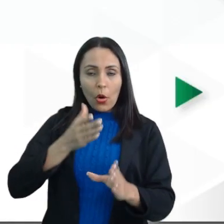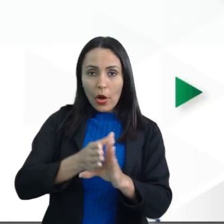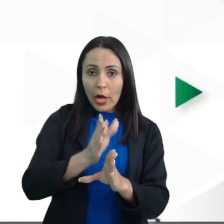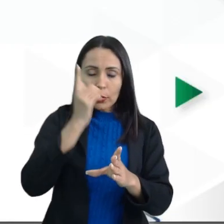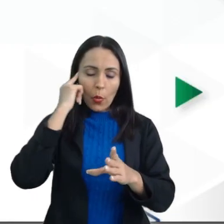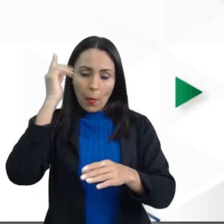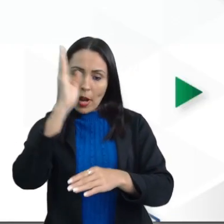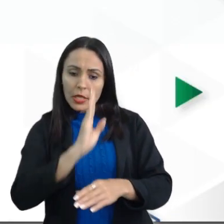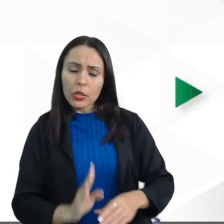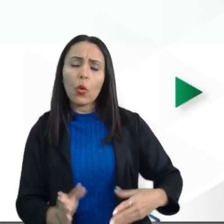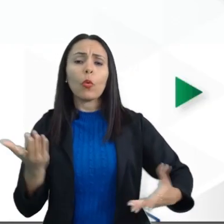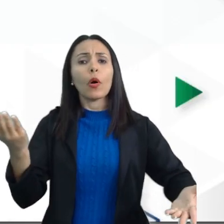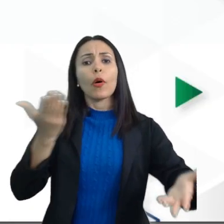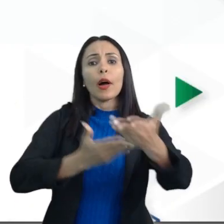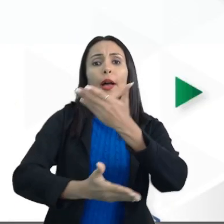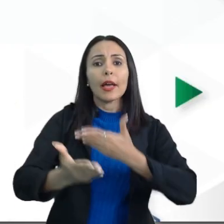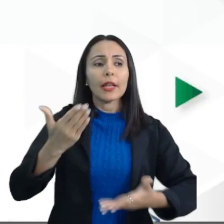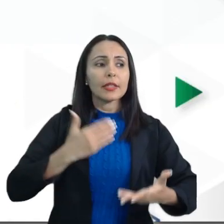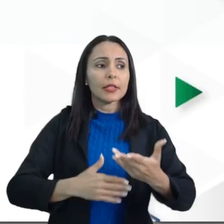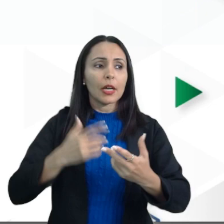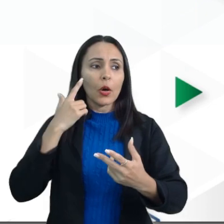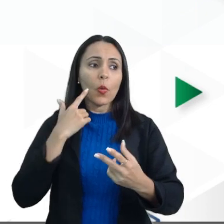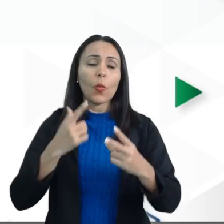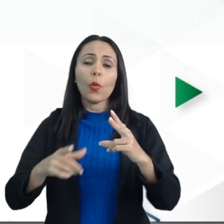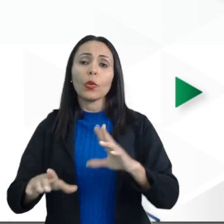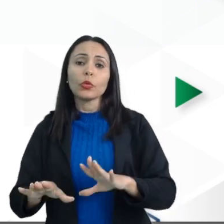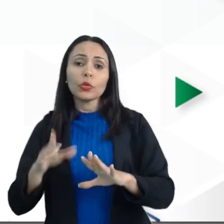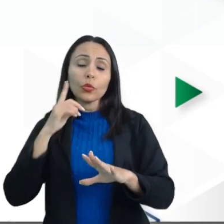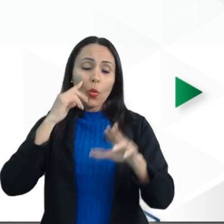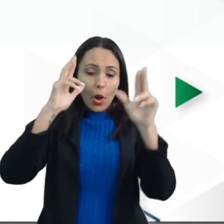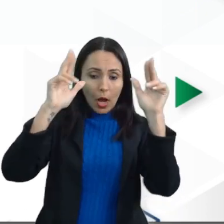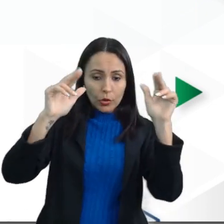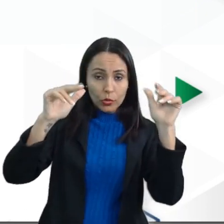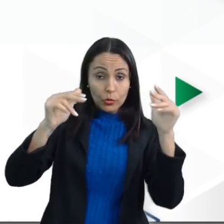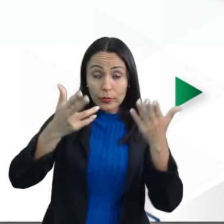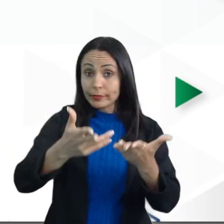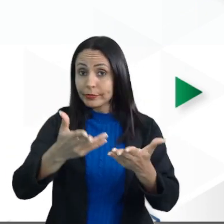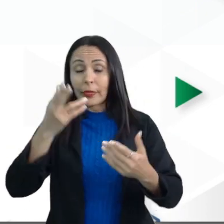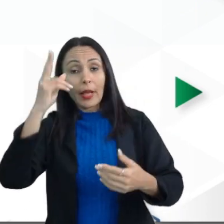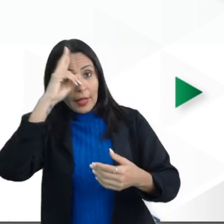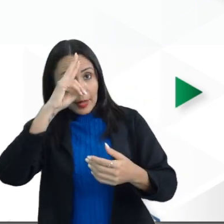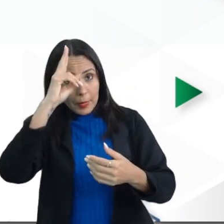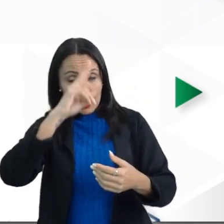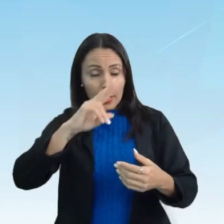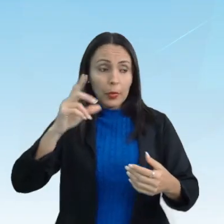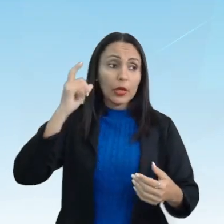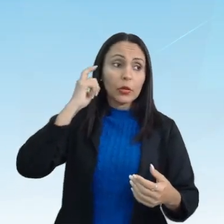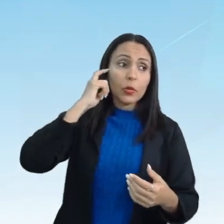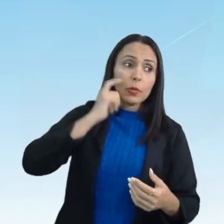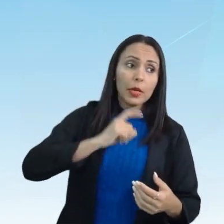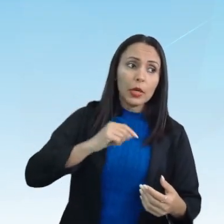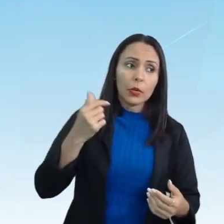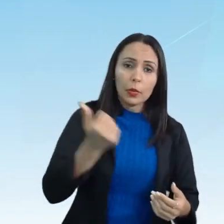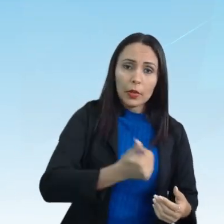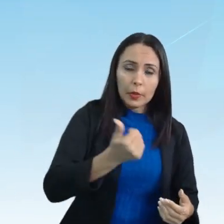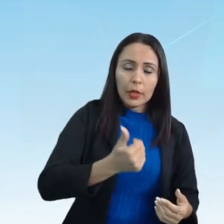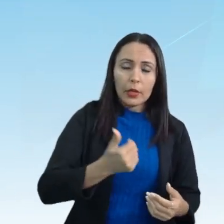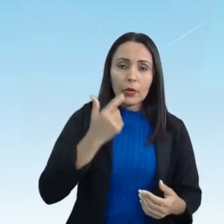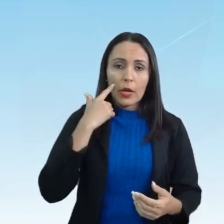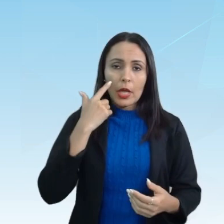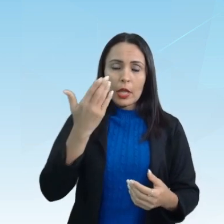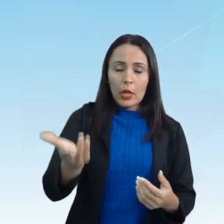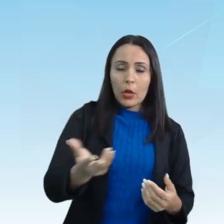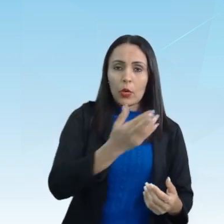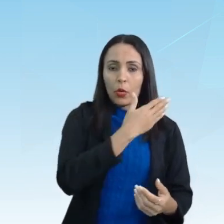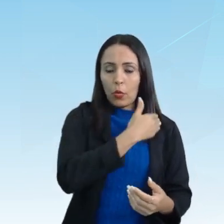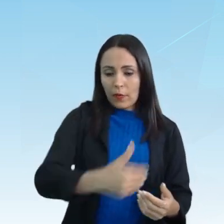essa relação Dom Pedro I com a questão do assunto? Lembrar que Dom Pedro I, ele governou o Brasil,